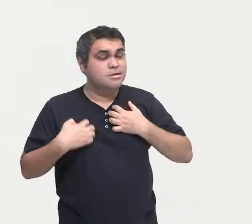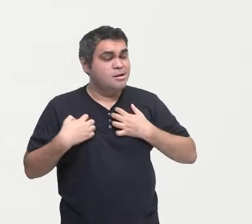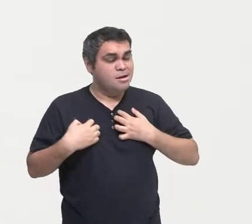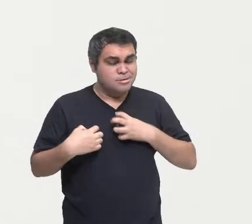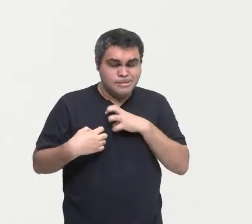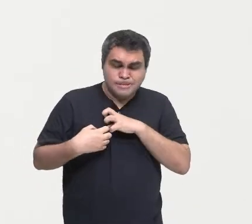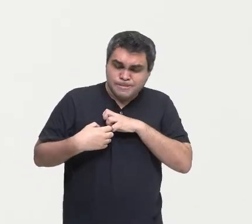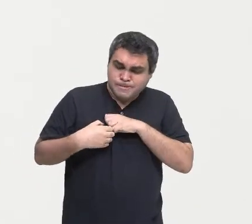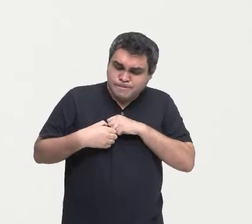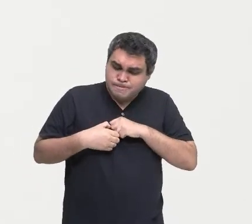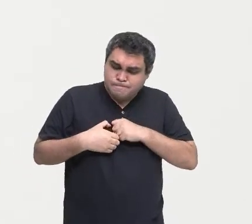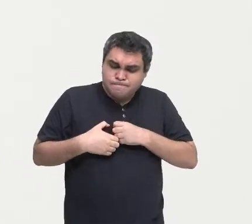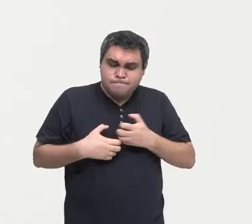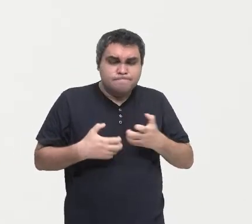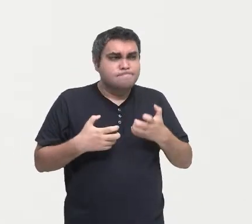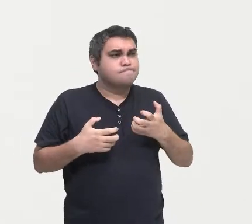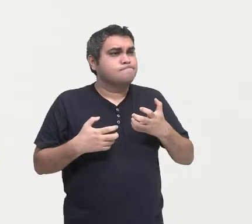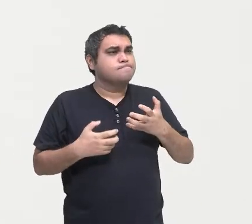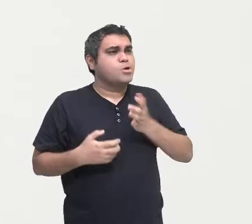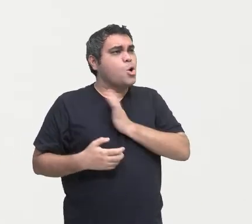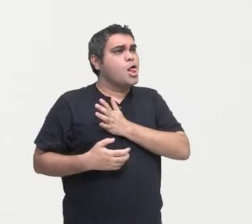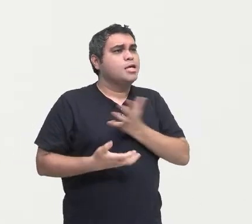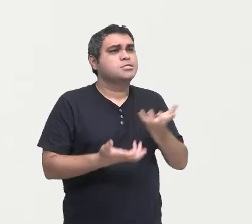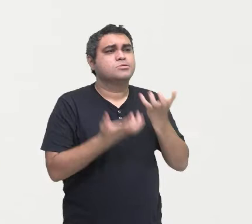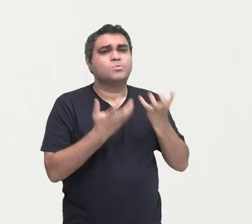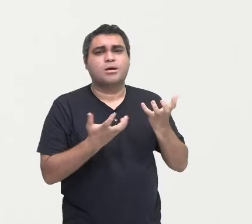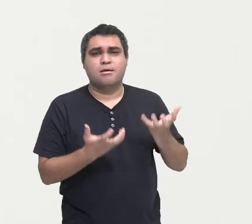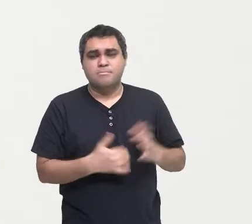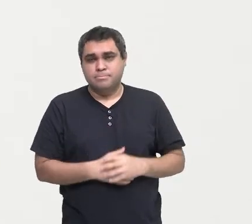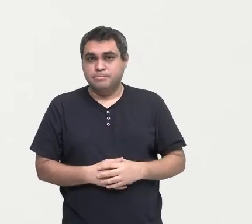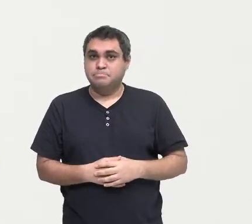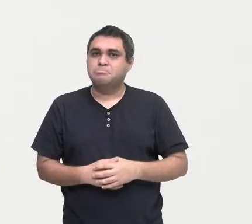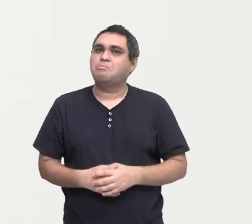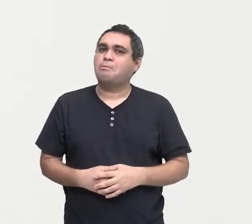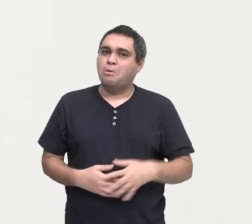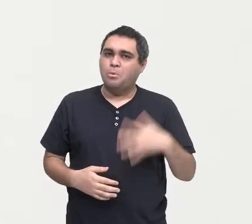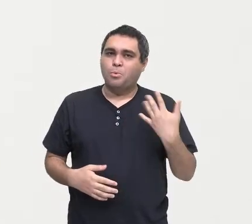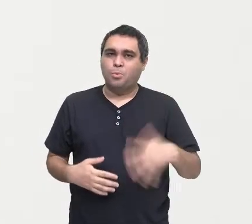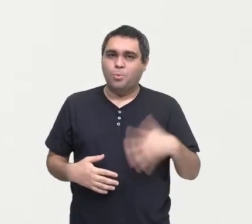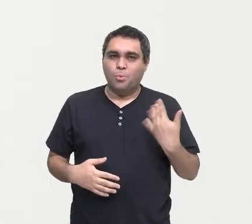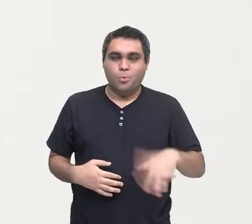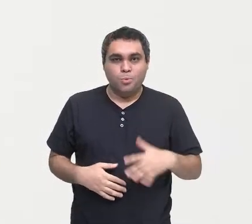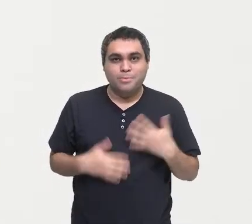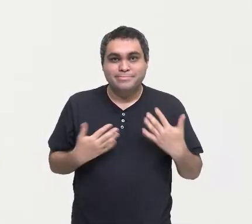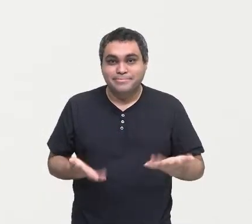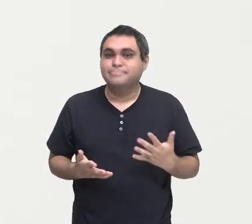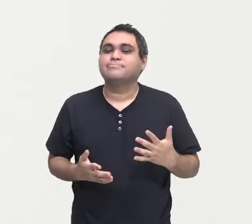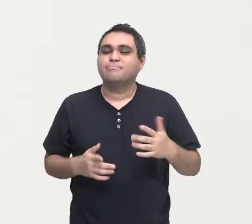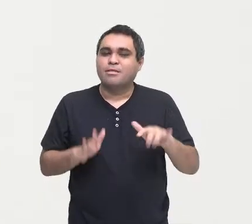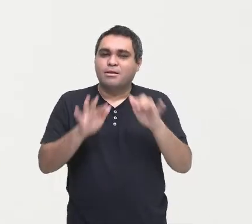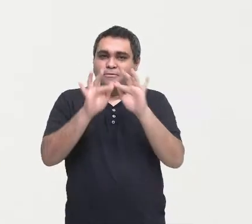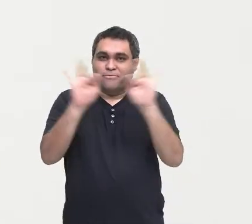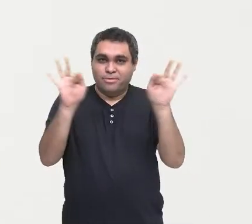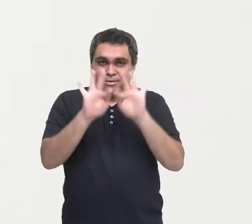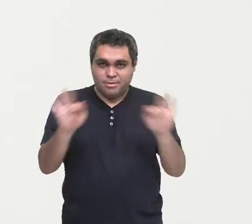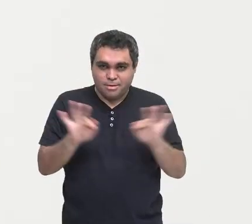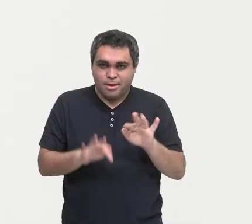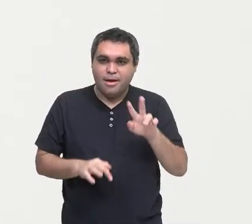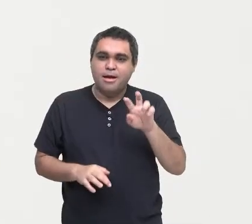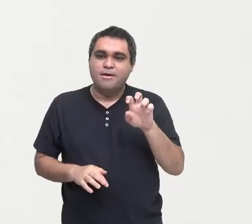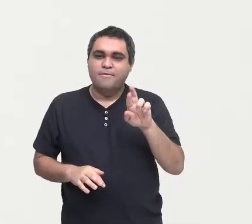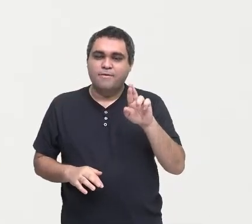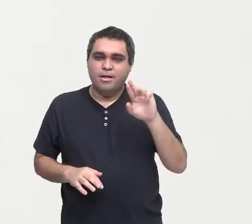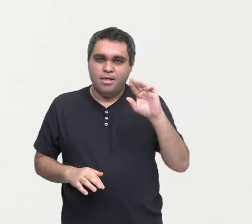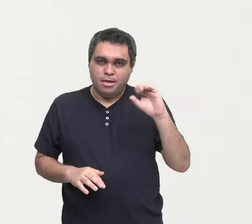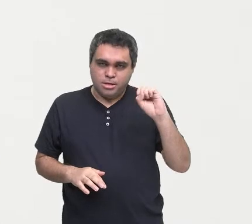que desejo o coração. Muito bem, olha só, hein? O que é isso? O que é isso? Olha só, 3 versos. Olha a estrutura,